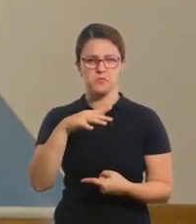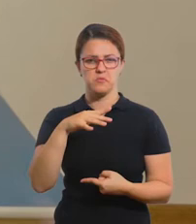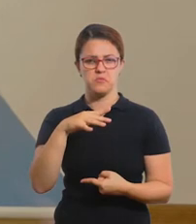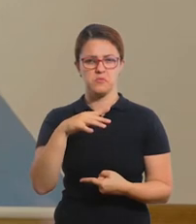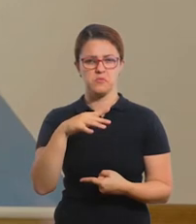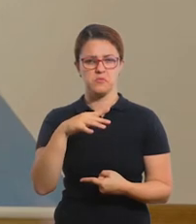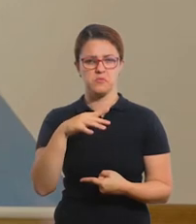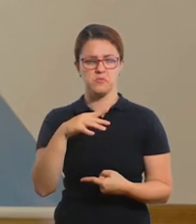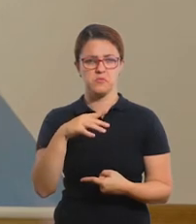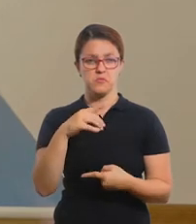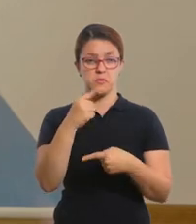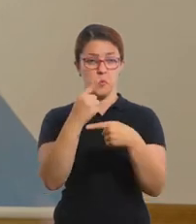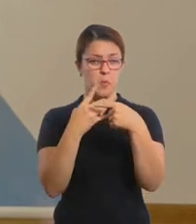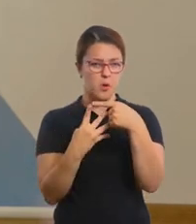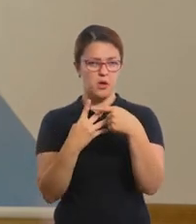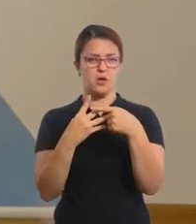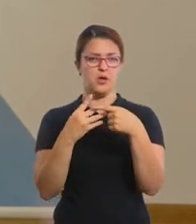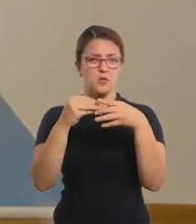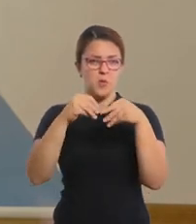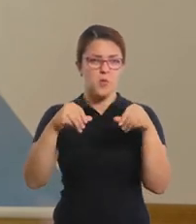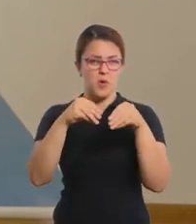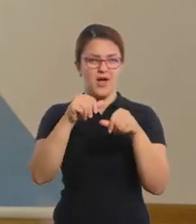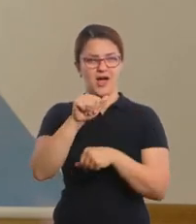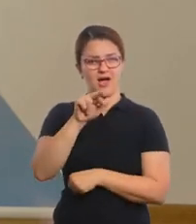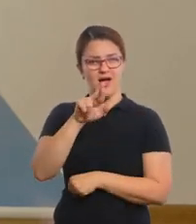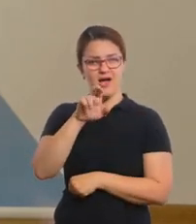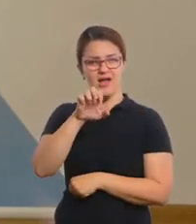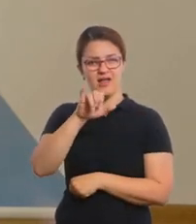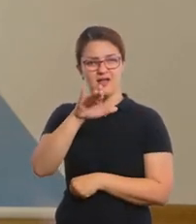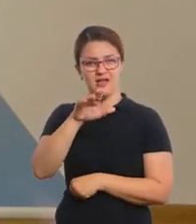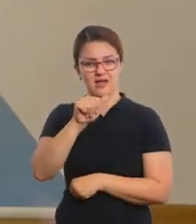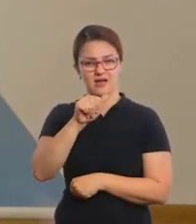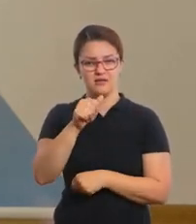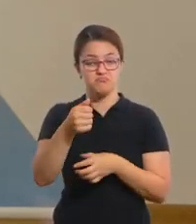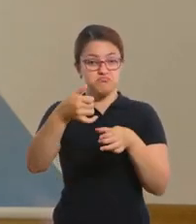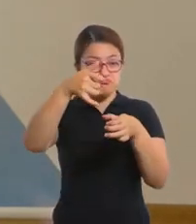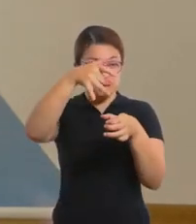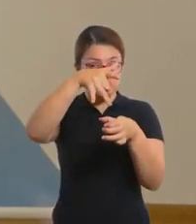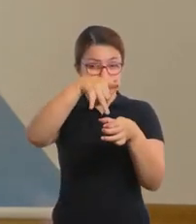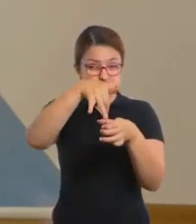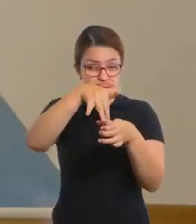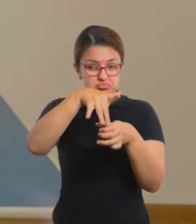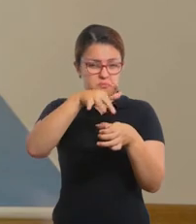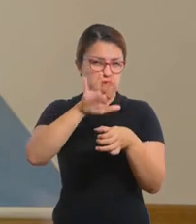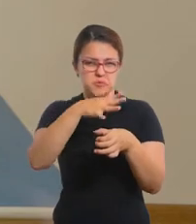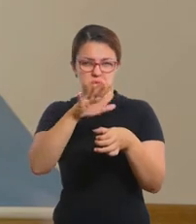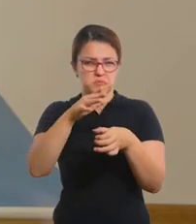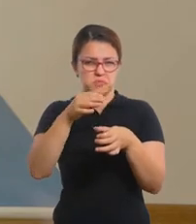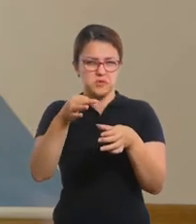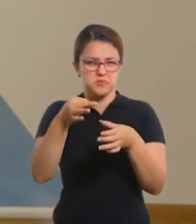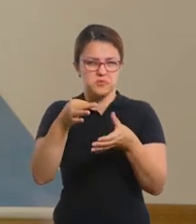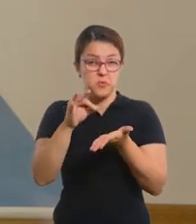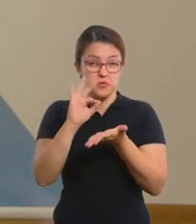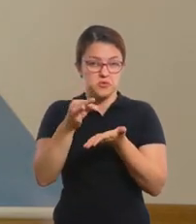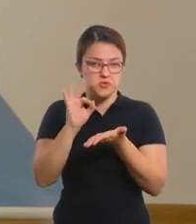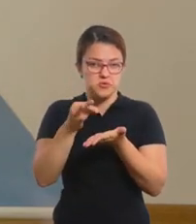Dá, essa medida dá mais ou menos uma xícara, ó. Você pode fazer um funilzinho de papel,